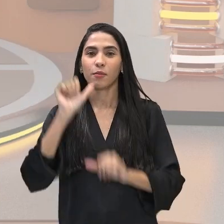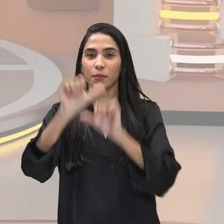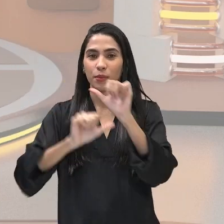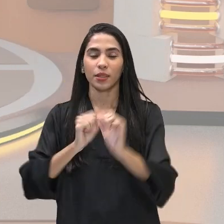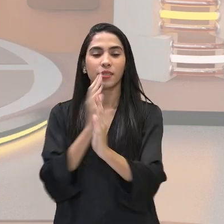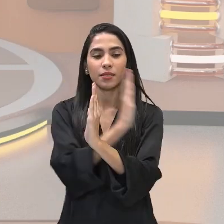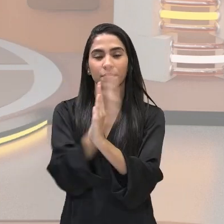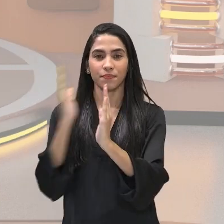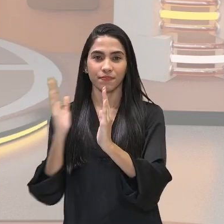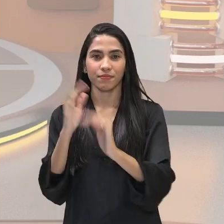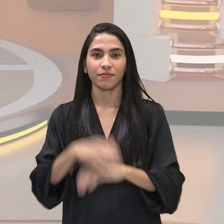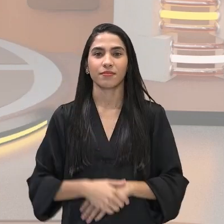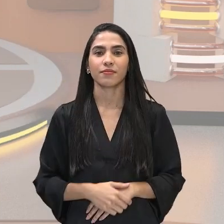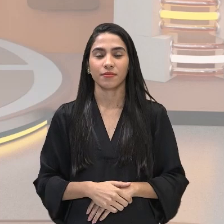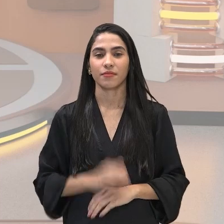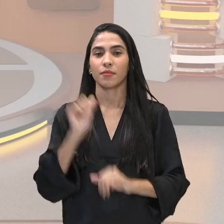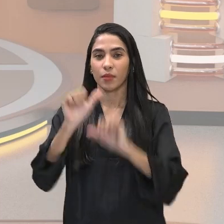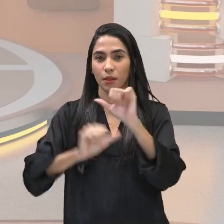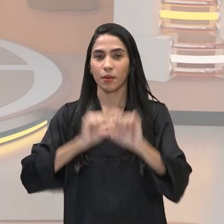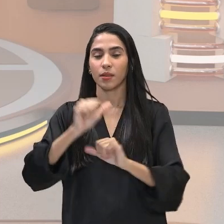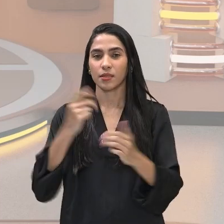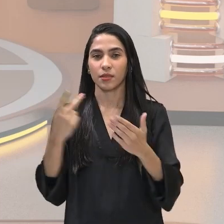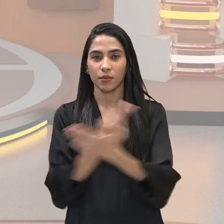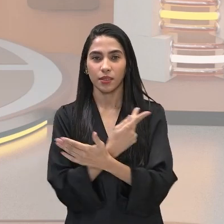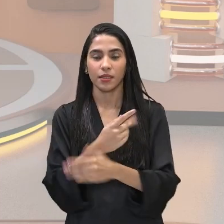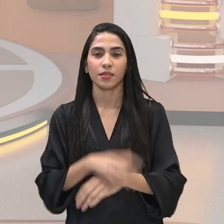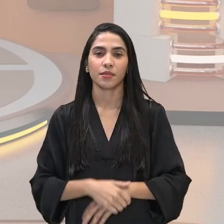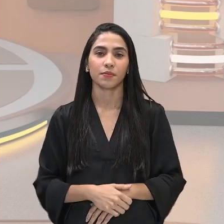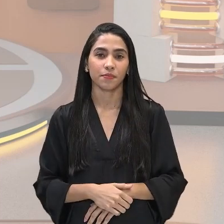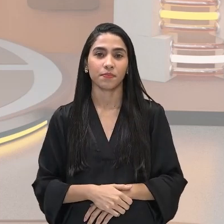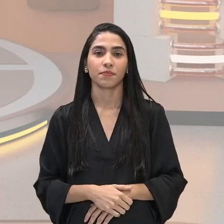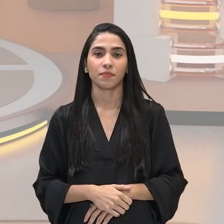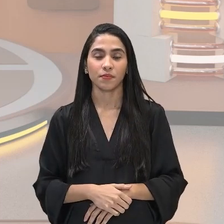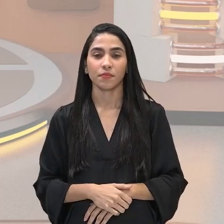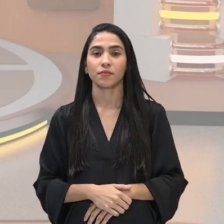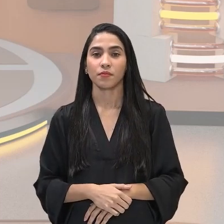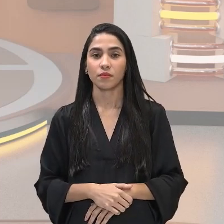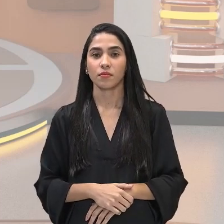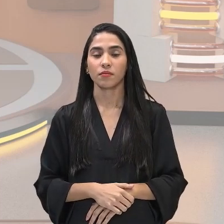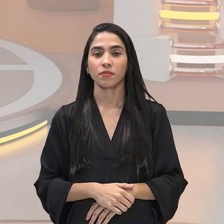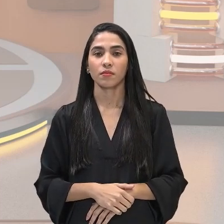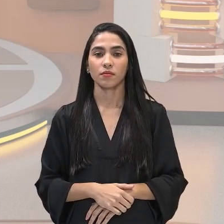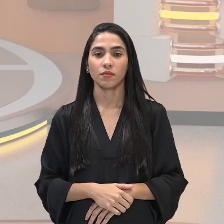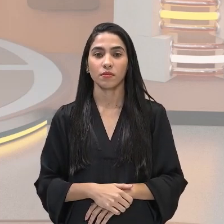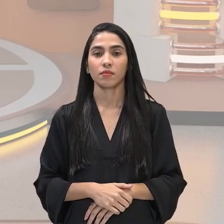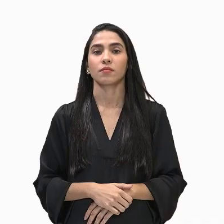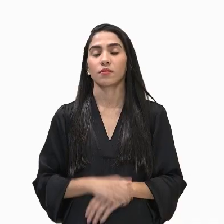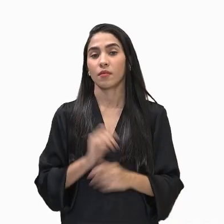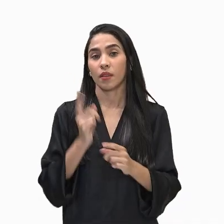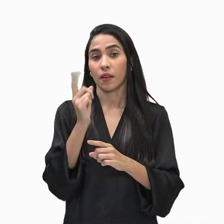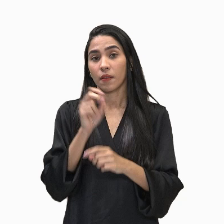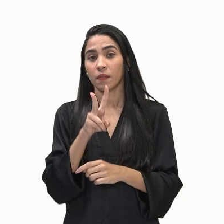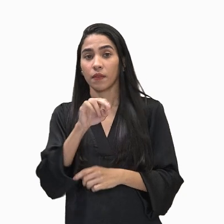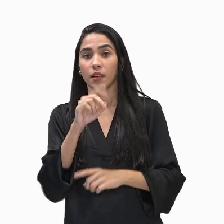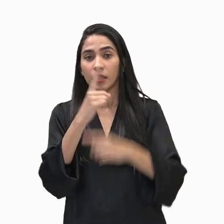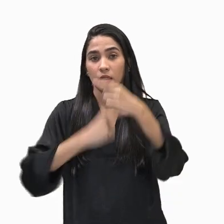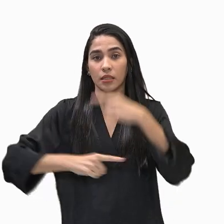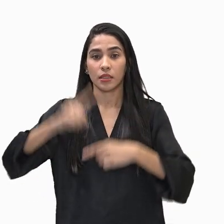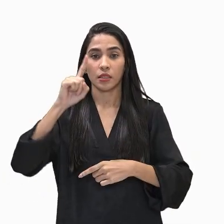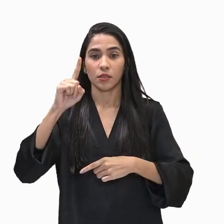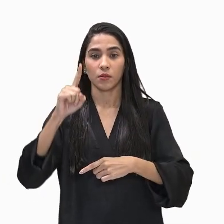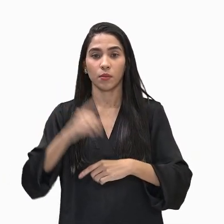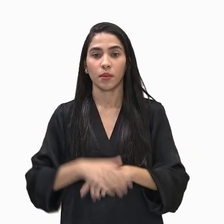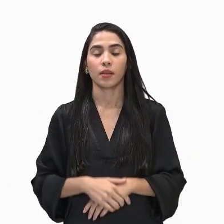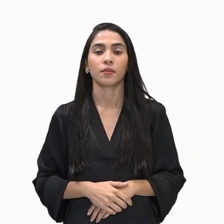mudança, tá? É uma mudança que acontece aí. Foi uma mudança que vai transformar, tá